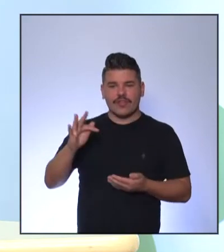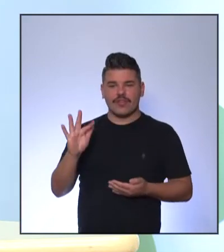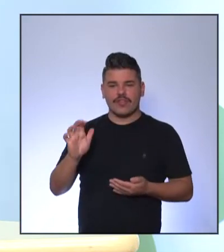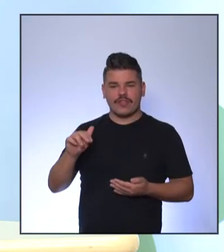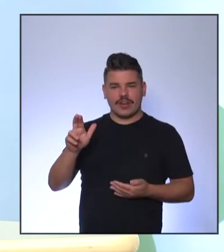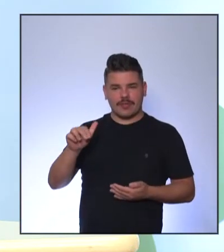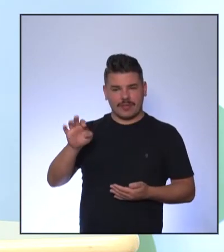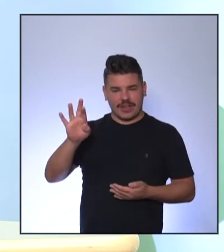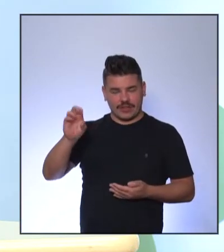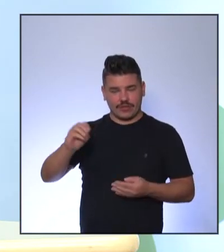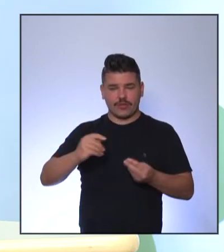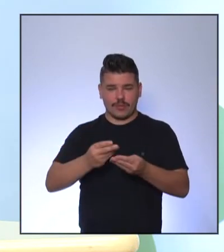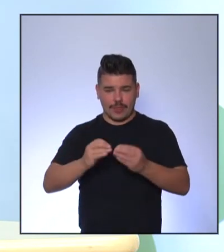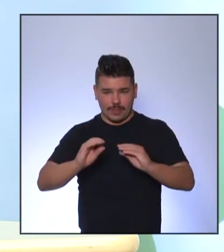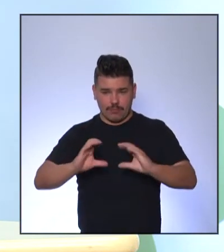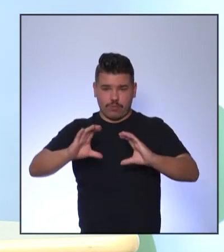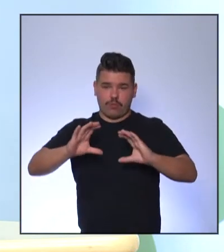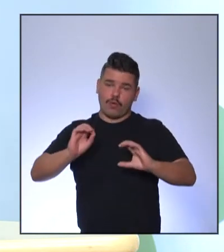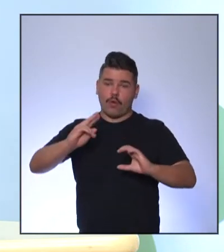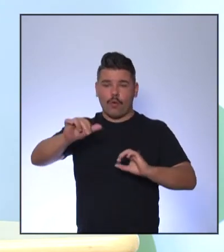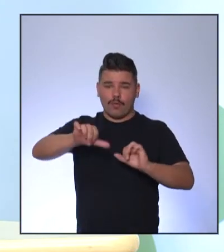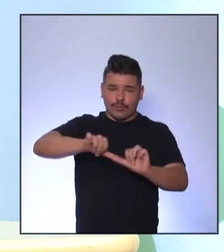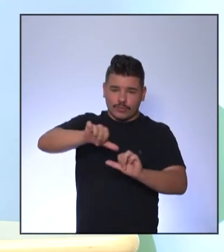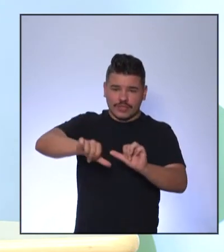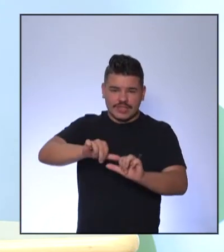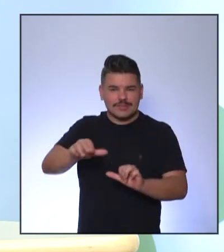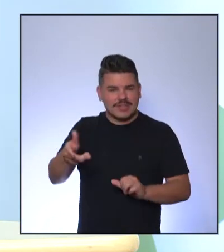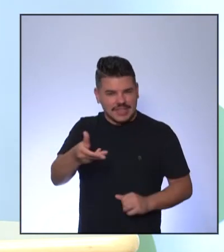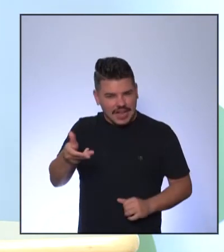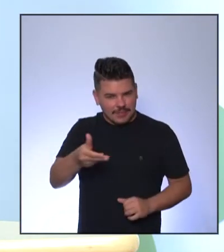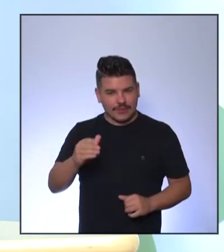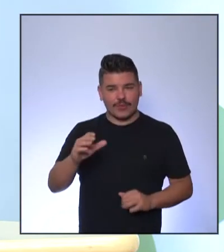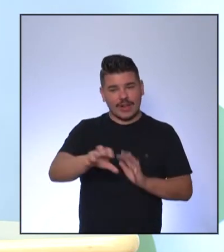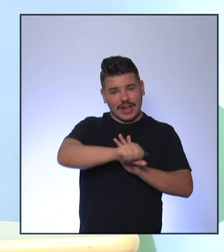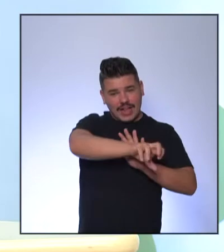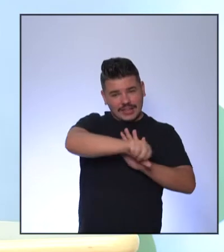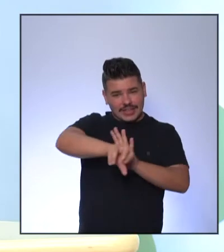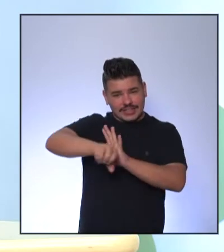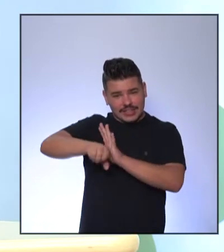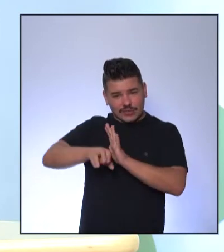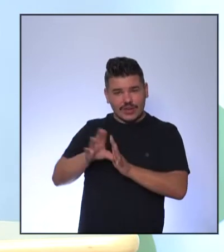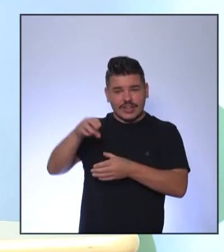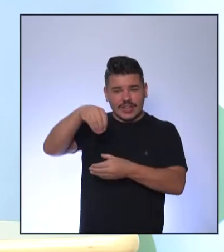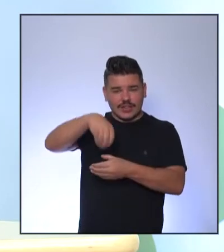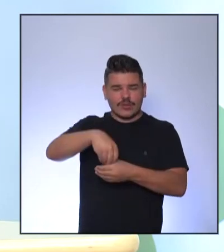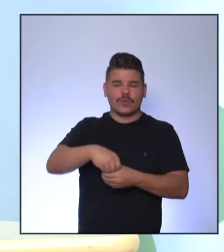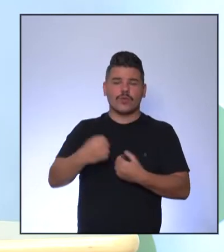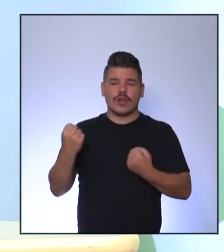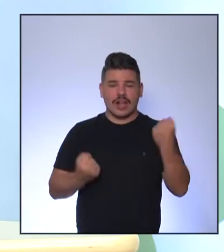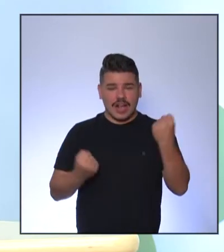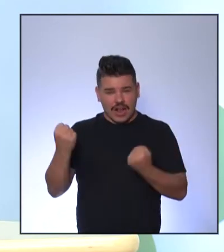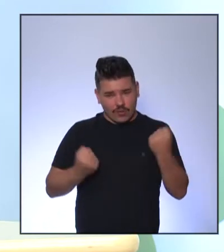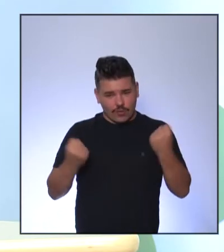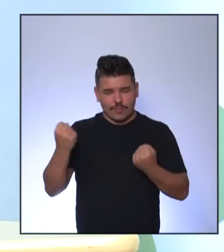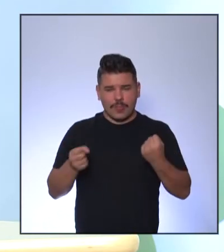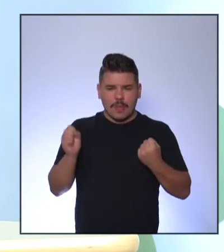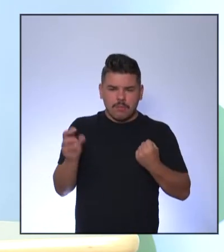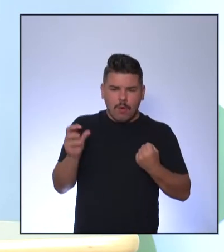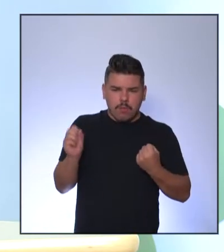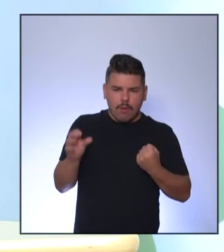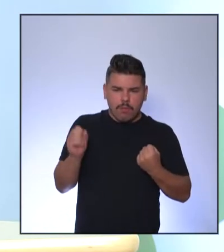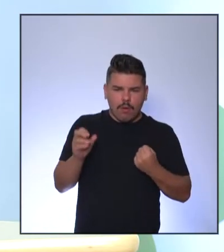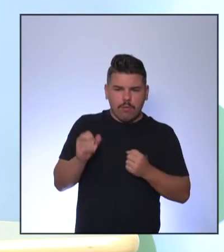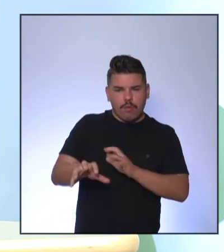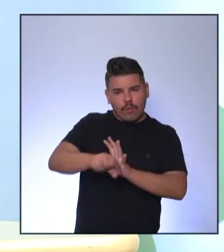essa transformação aconteça mais rápido, né? Tem catalisadores que são usados em escapamento de carro, que garante que a combustão seja completa. Tem catalisadores